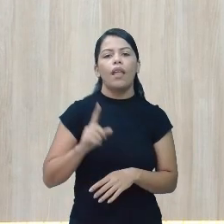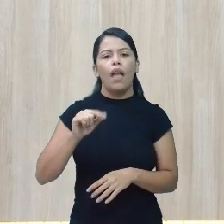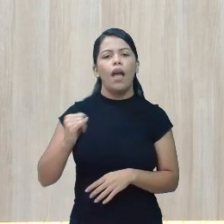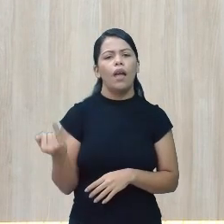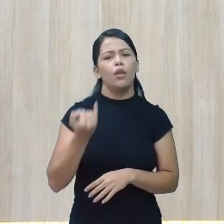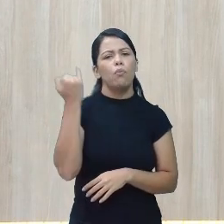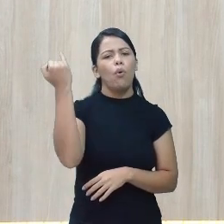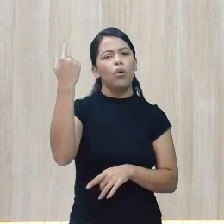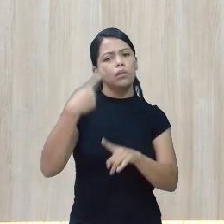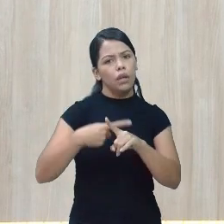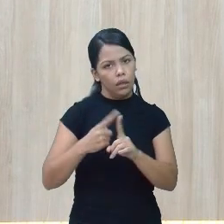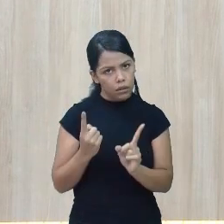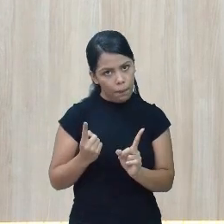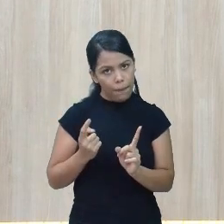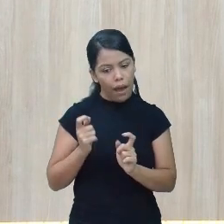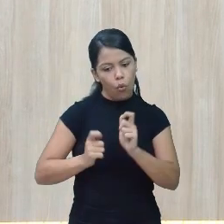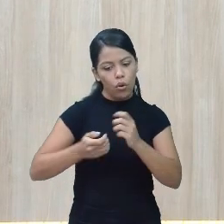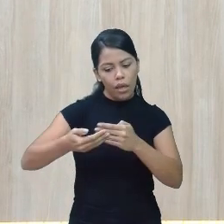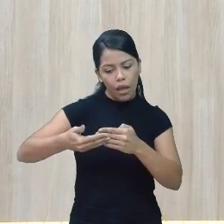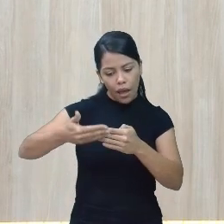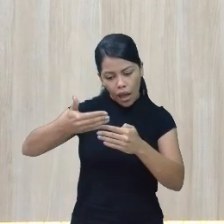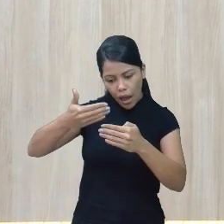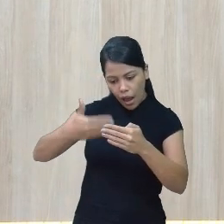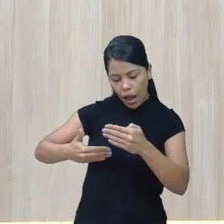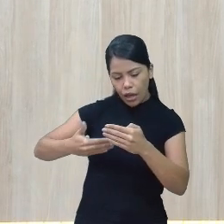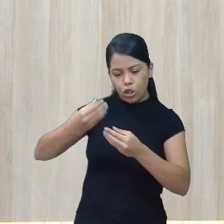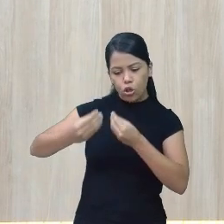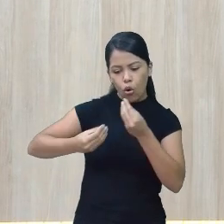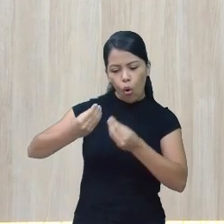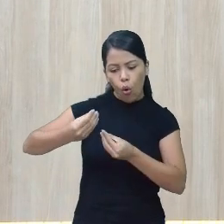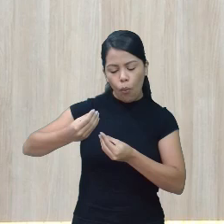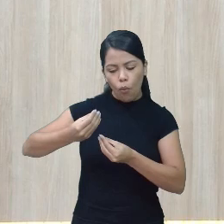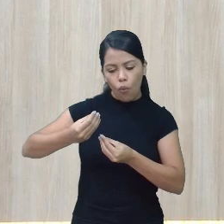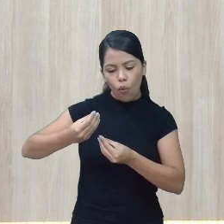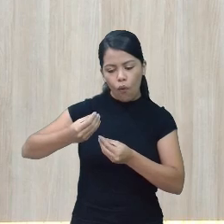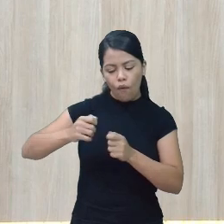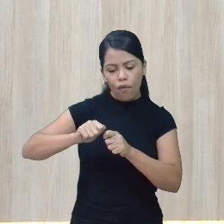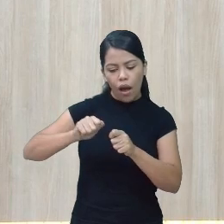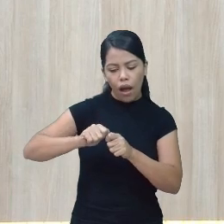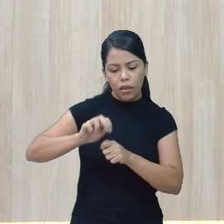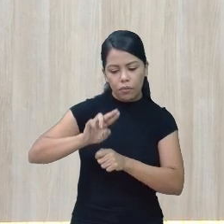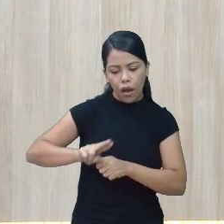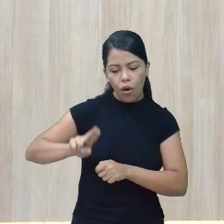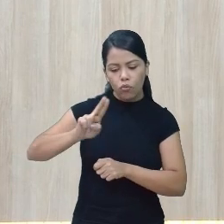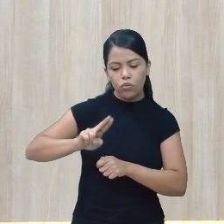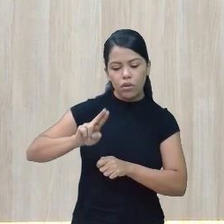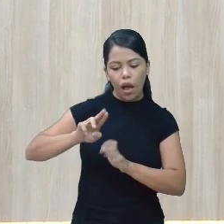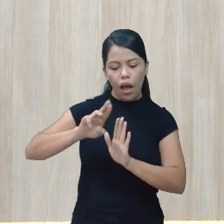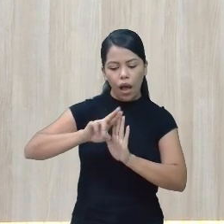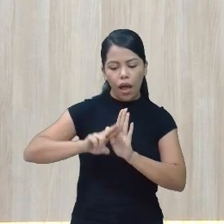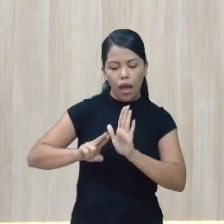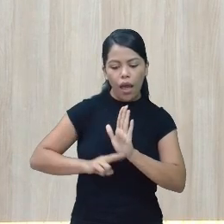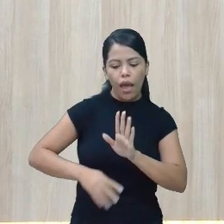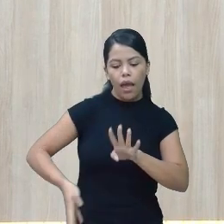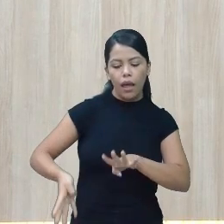mas o que precede você utilizar uma técnica matemática, o que você utilizar algumas regras